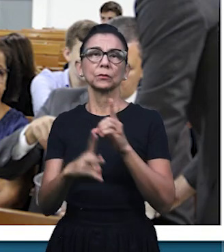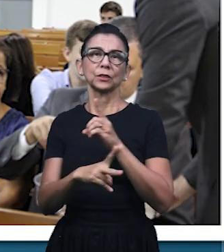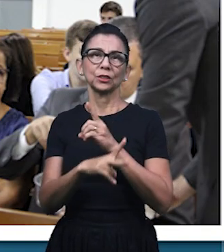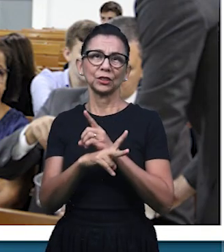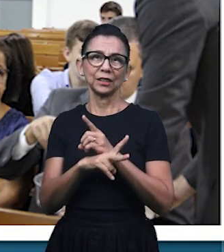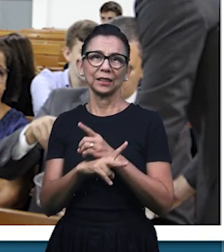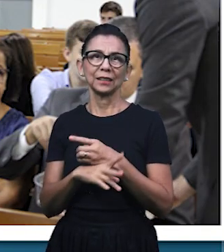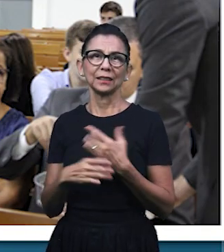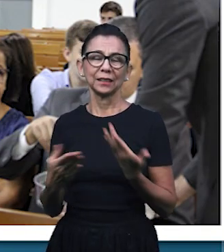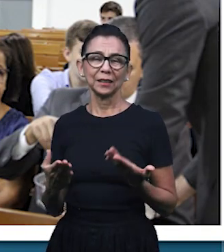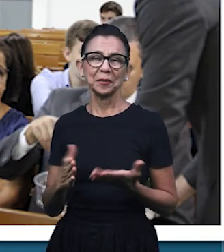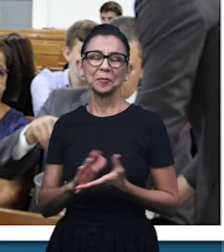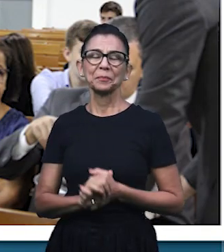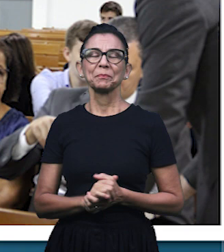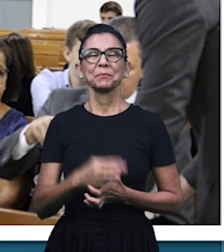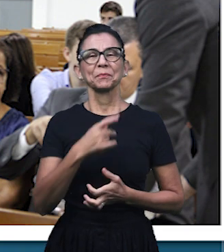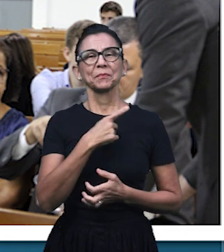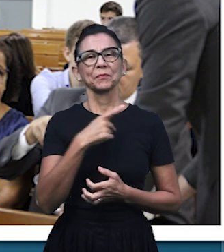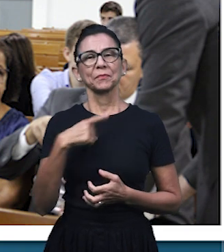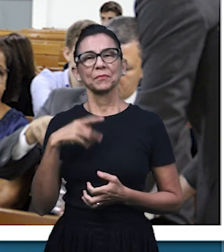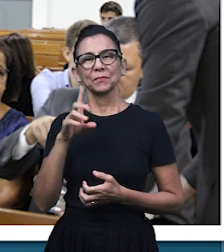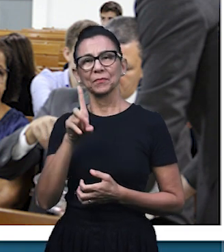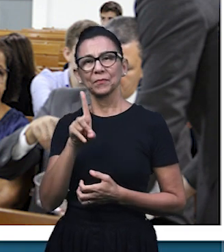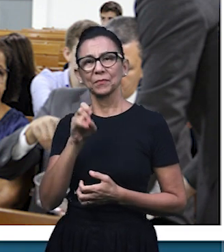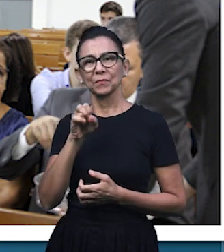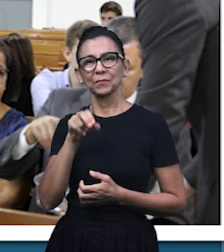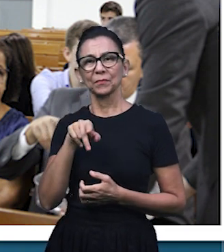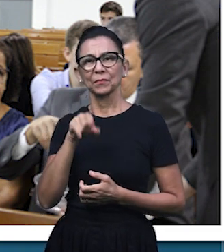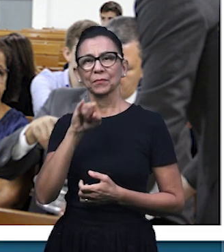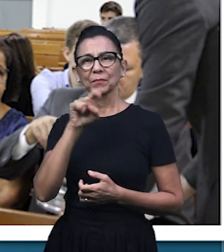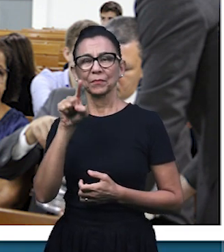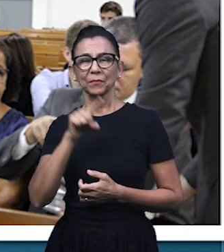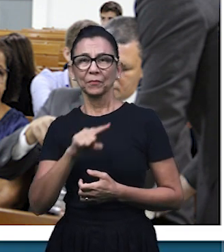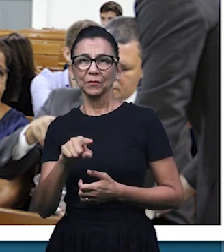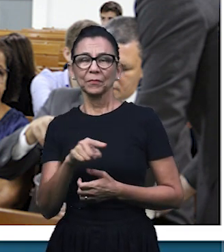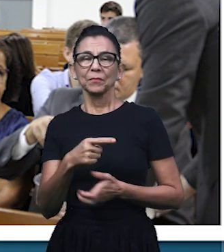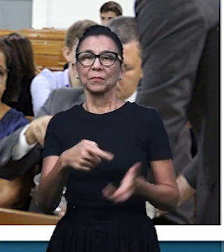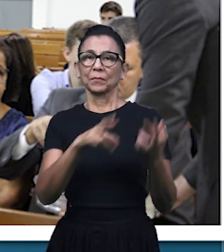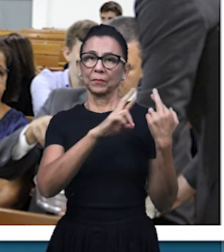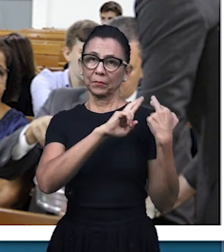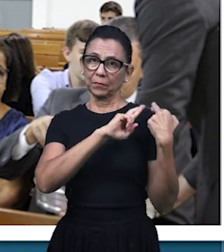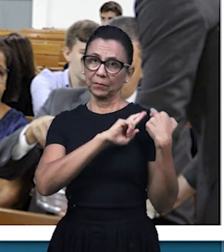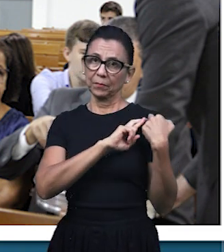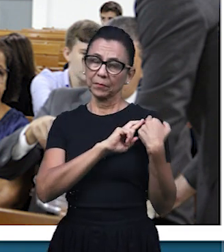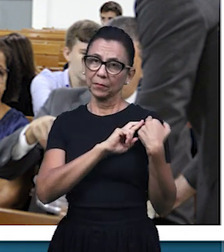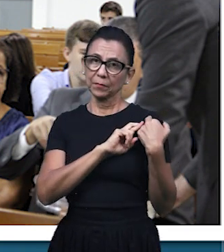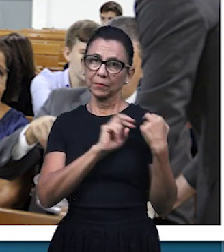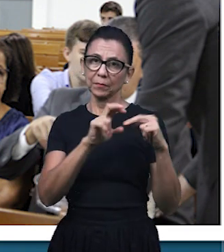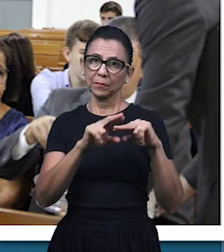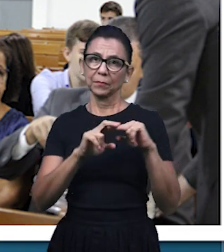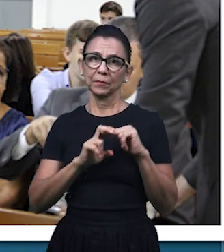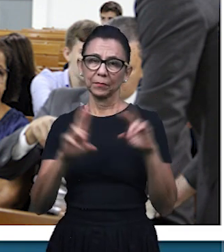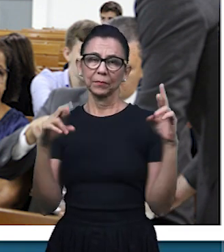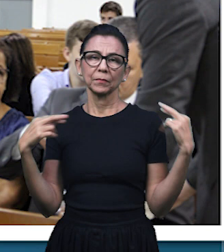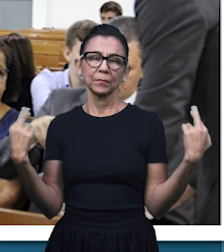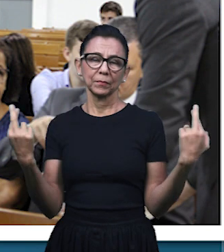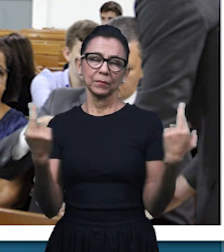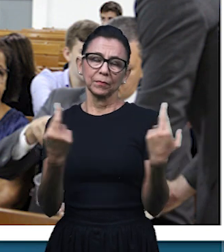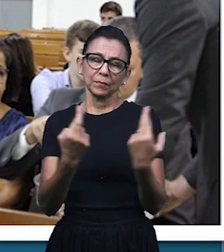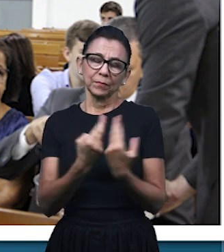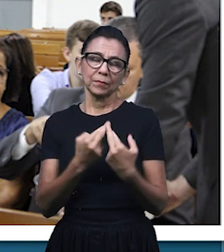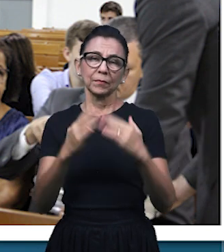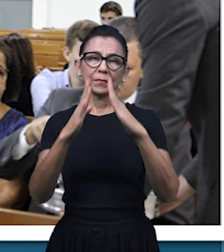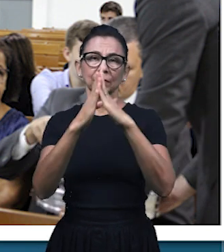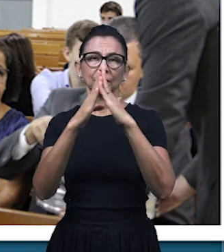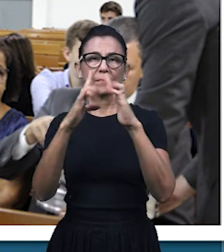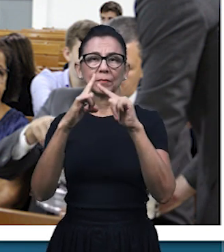condução desta ceia e nós glorificamos o Senhor. Foi uma festa que aconteceu aqui na Igreja do Plano 100, que fica na